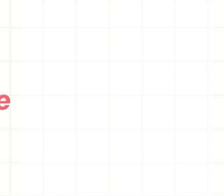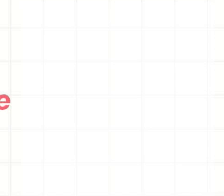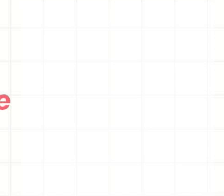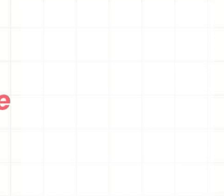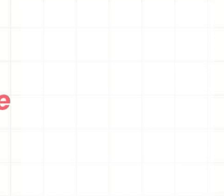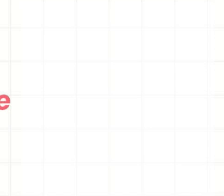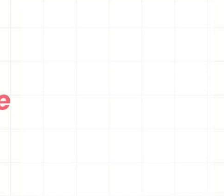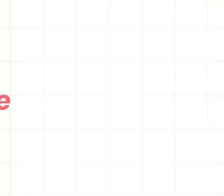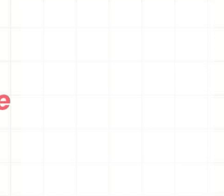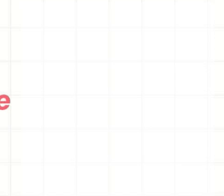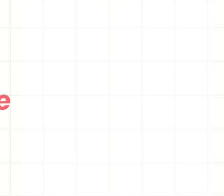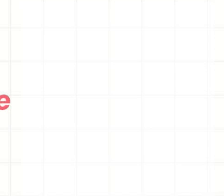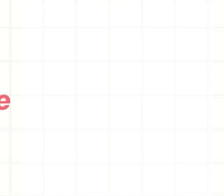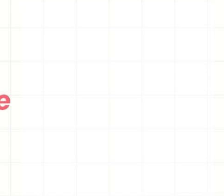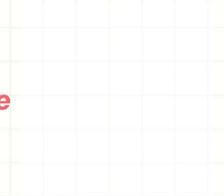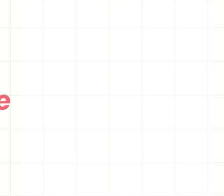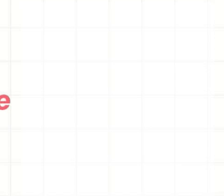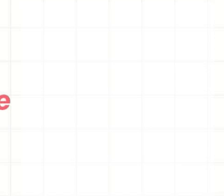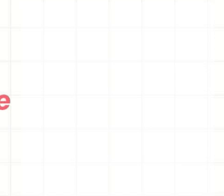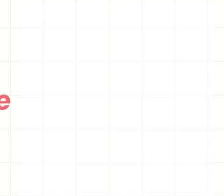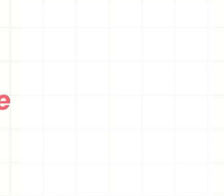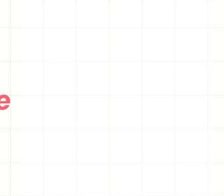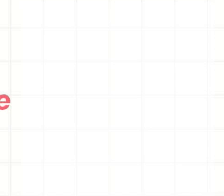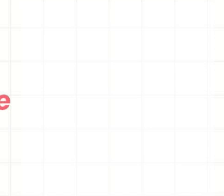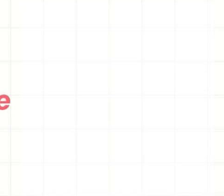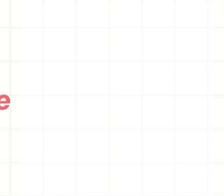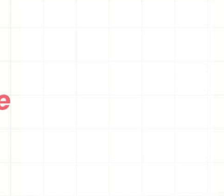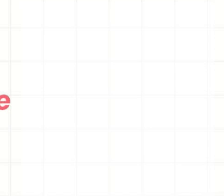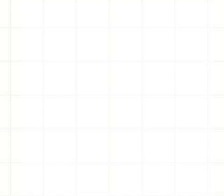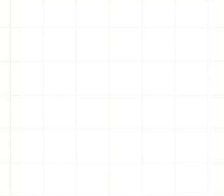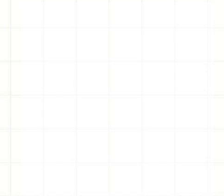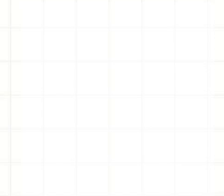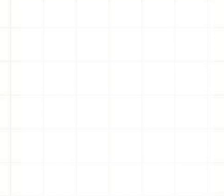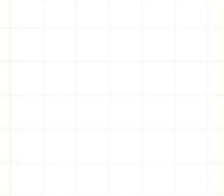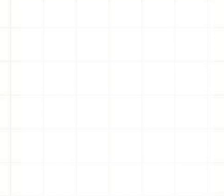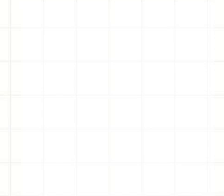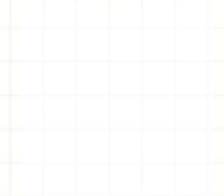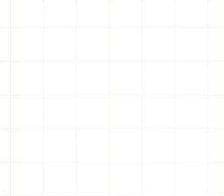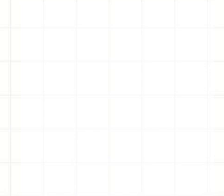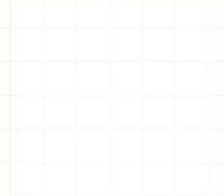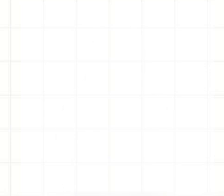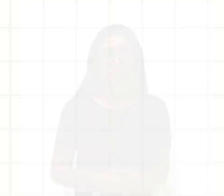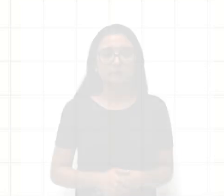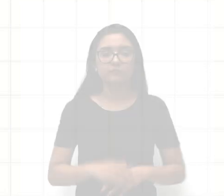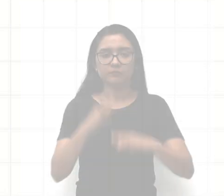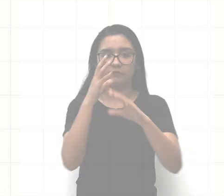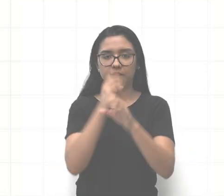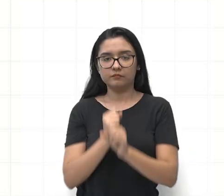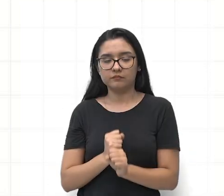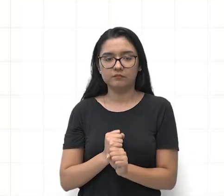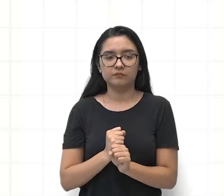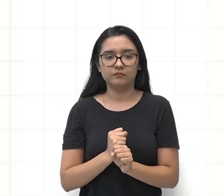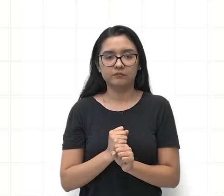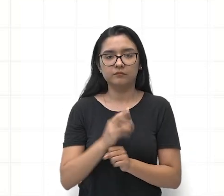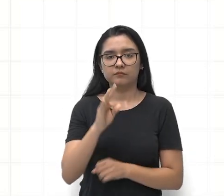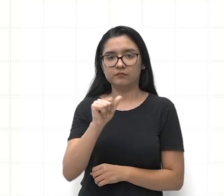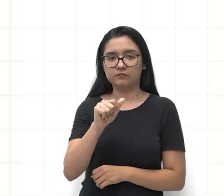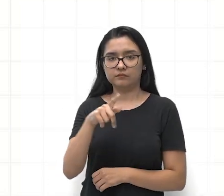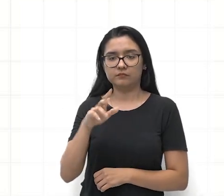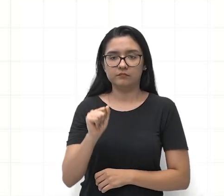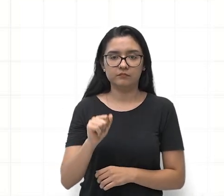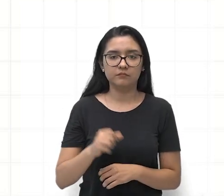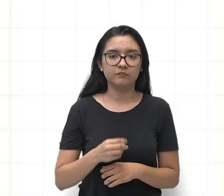dividir pelo preço inicial, que é de R$ 35,50. Calculando a taxa, olha só.